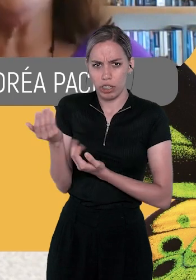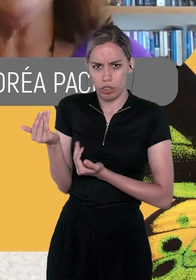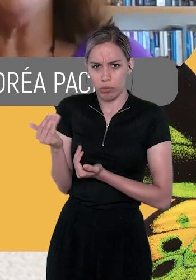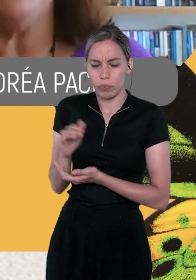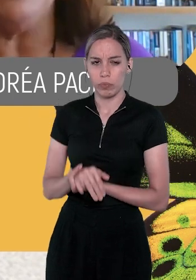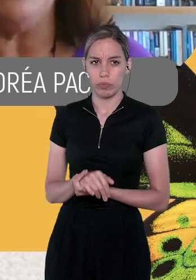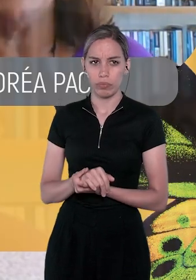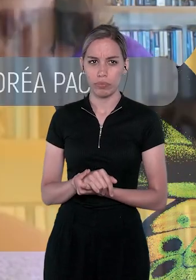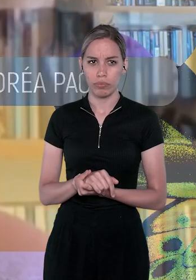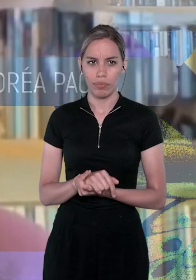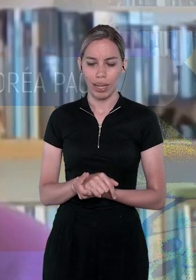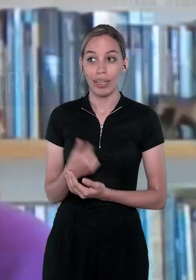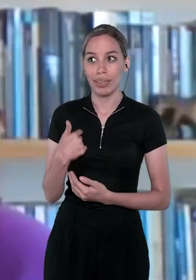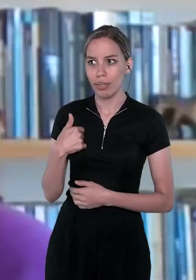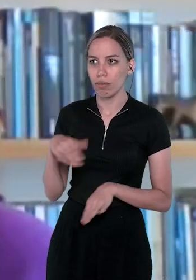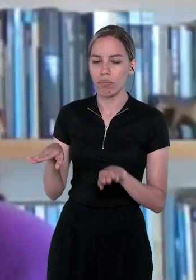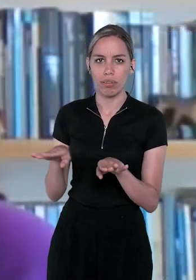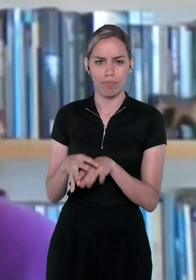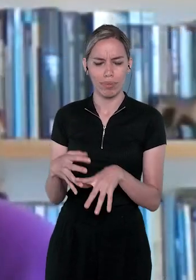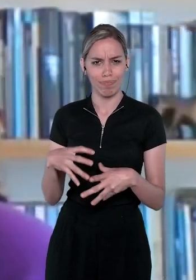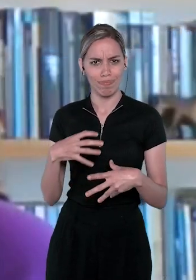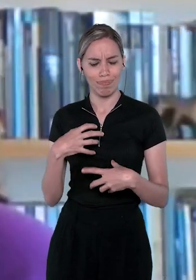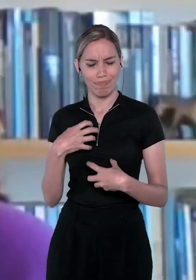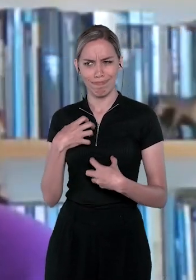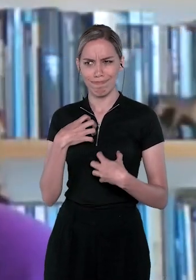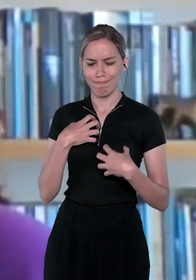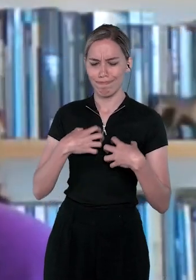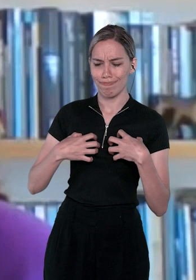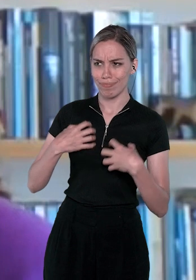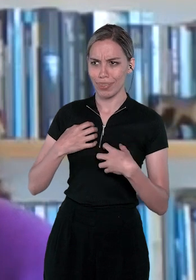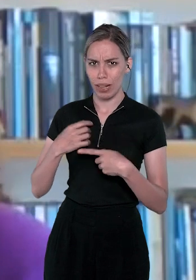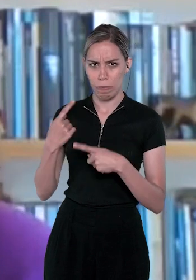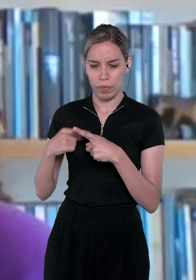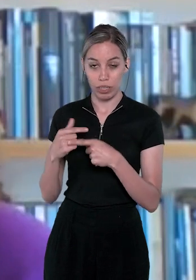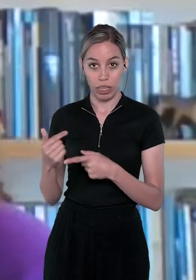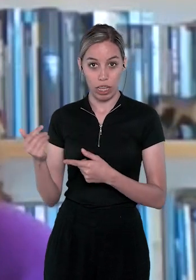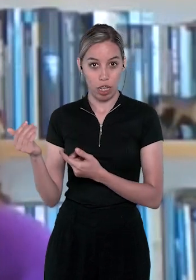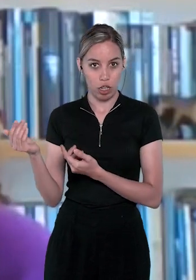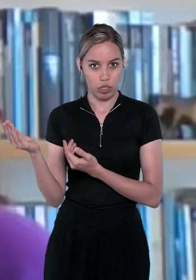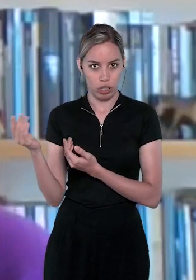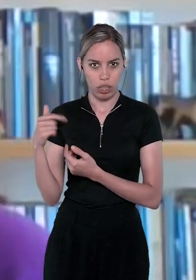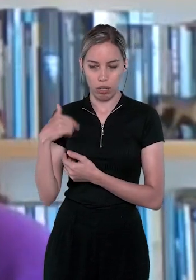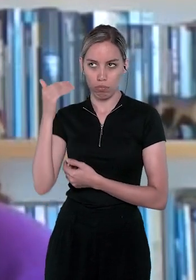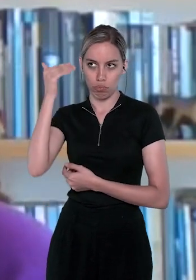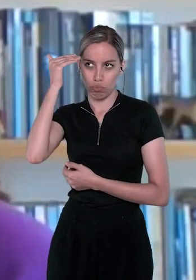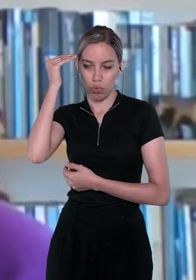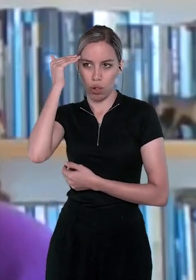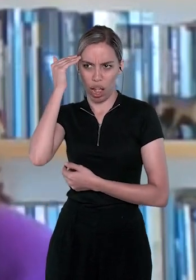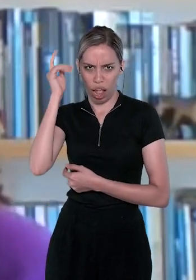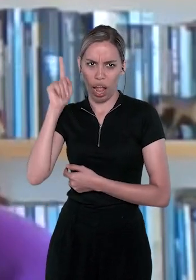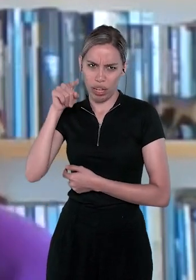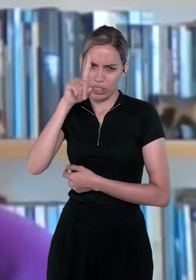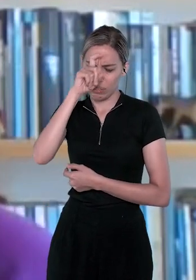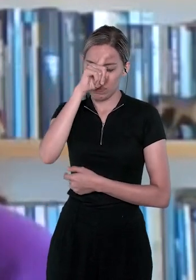inquietado profundamente. E adolescer já é difícil em qualquer contexto, em qualquer